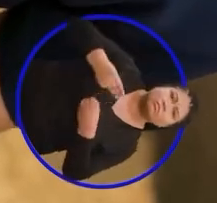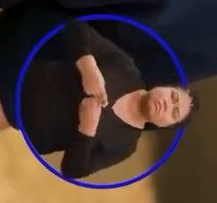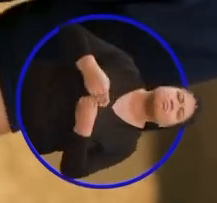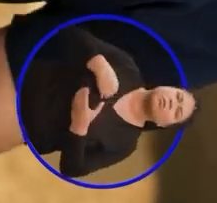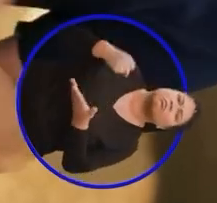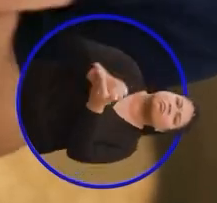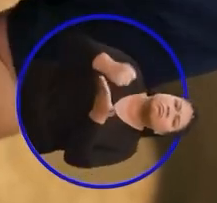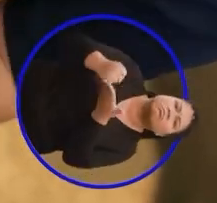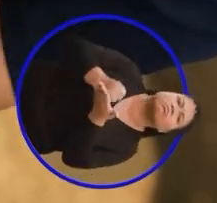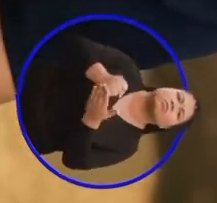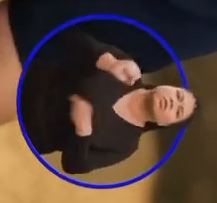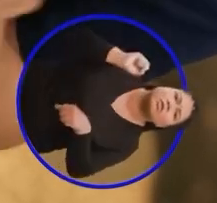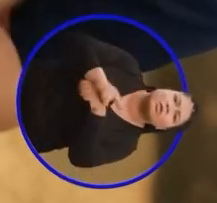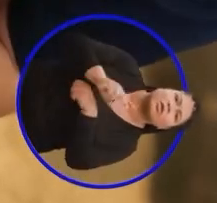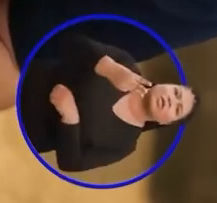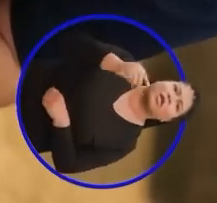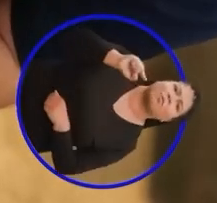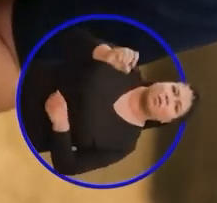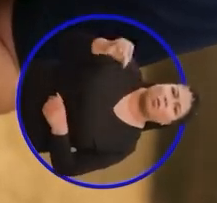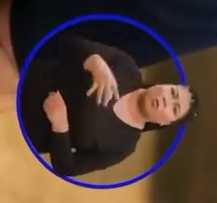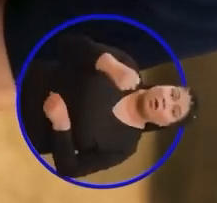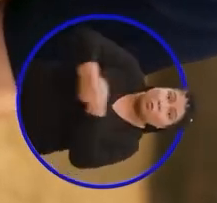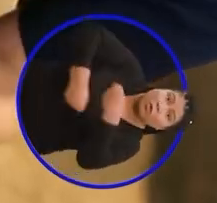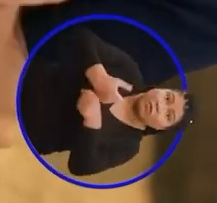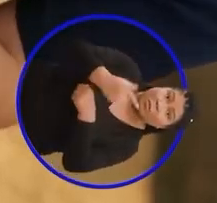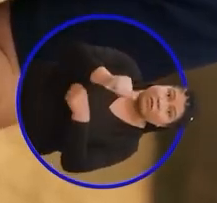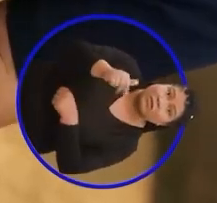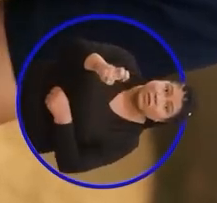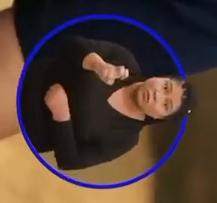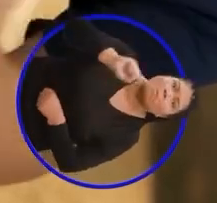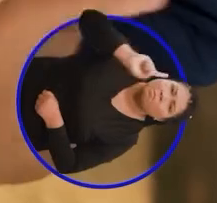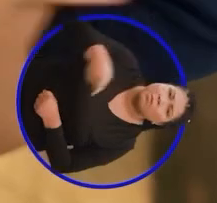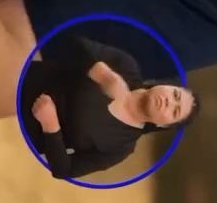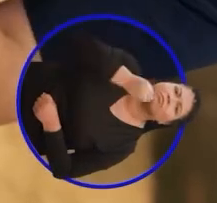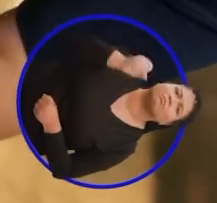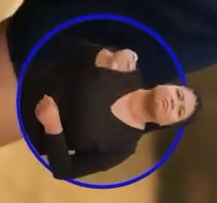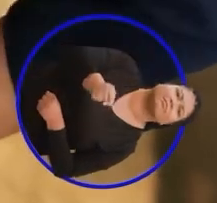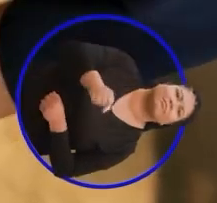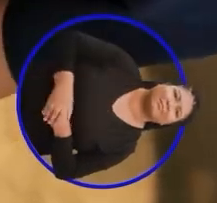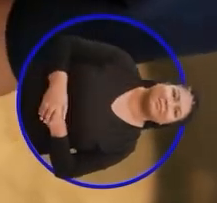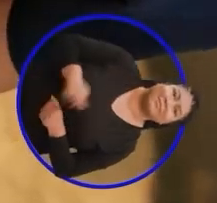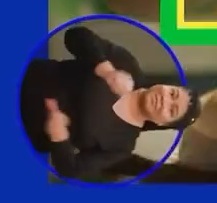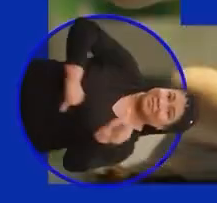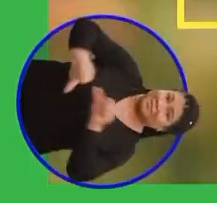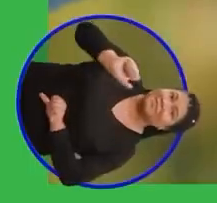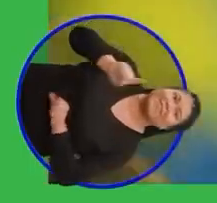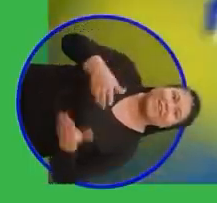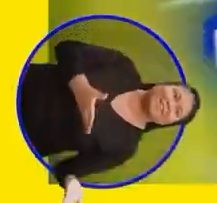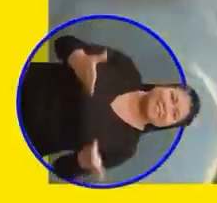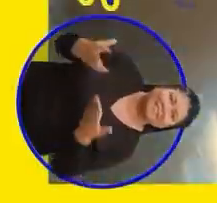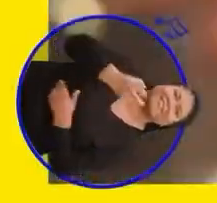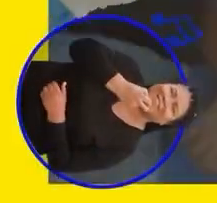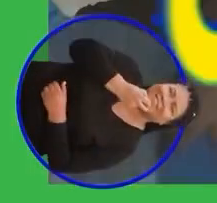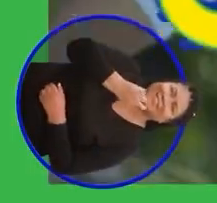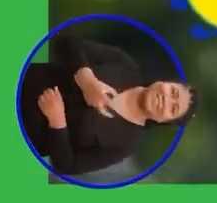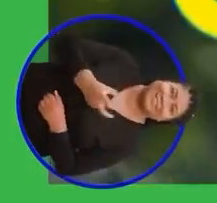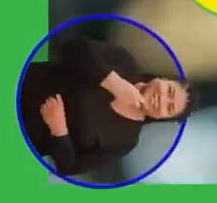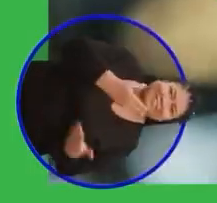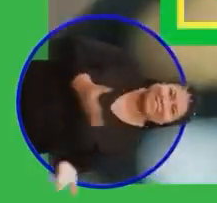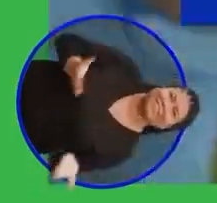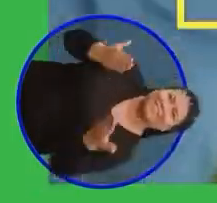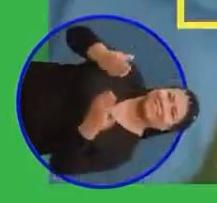da guarda e vou contratar 3 mil novos agentes. 1.000 deles no primeiro ano de governo.